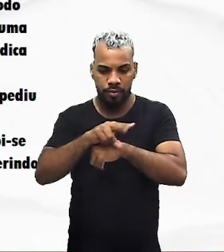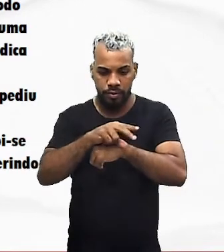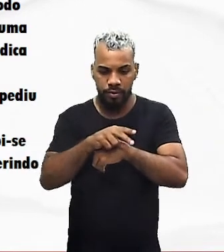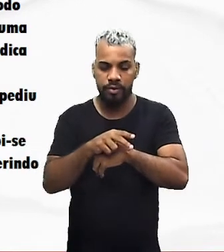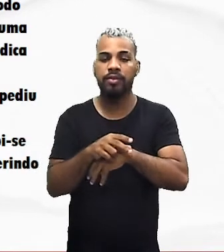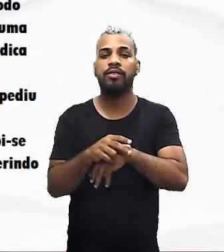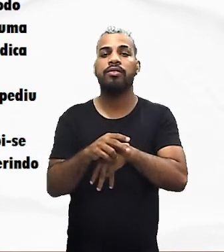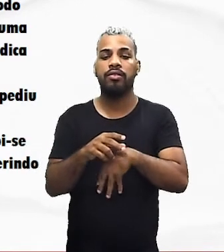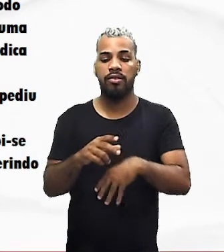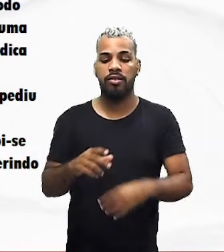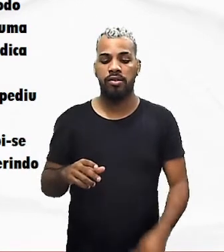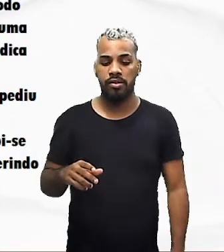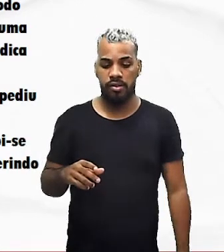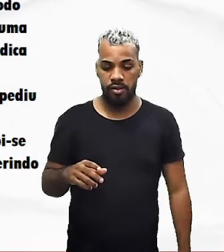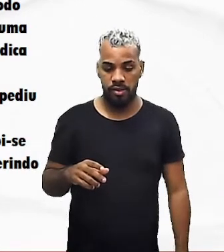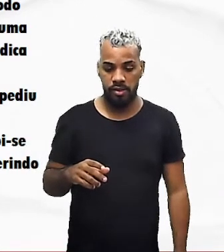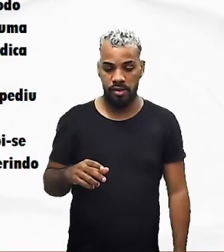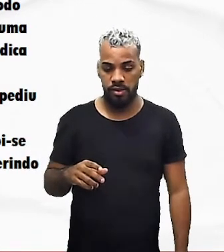Jaquitaguas,